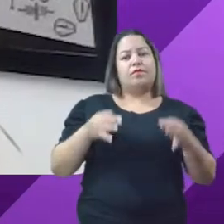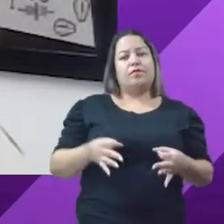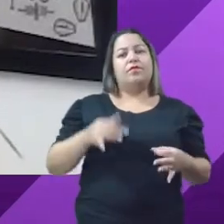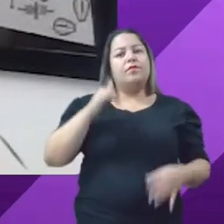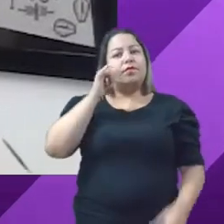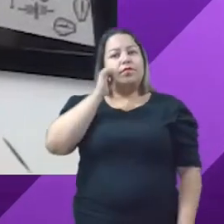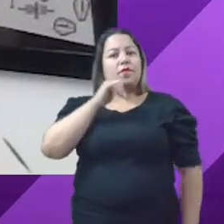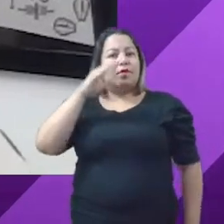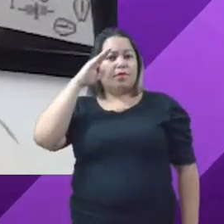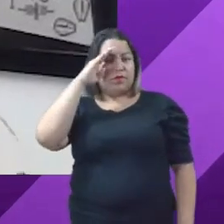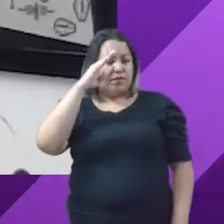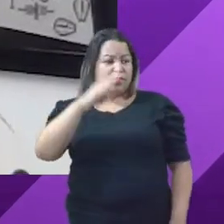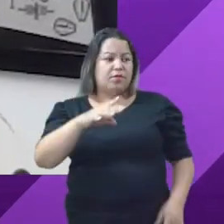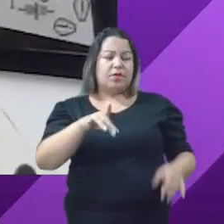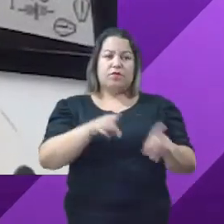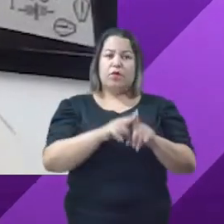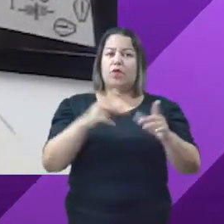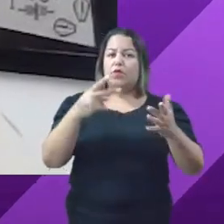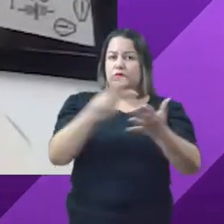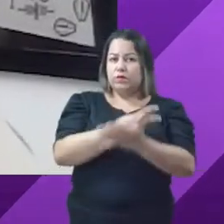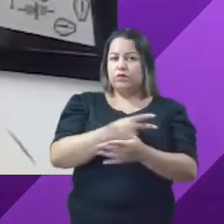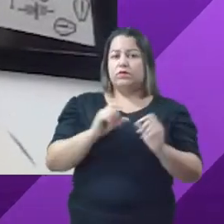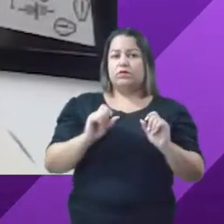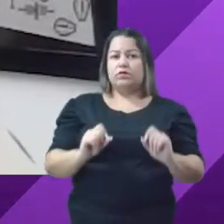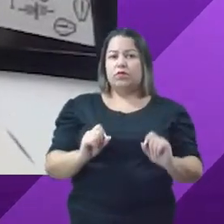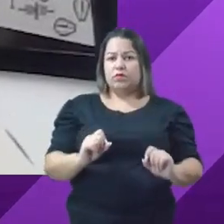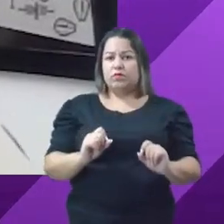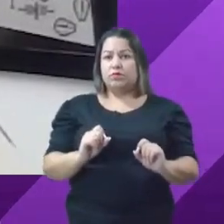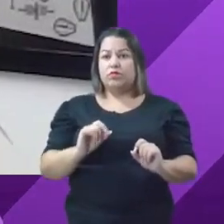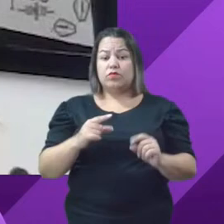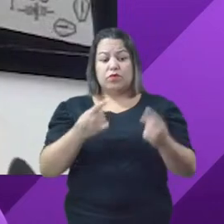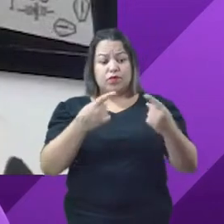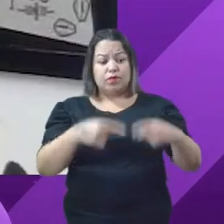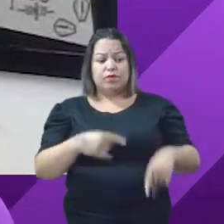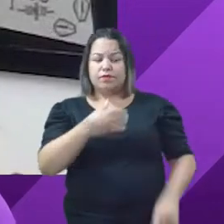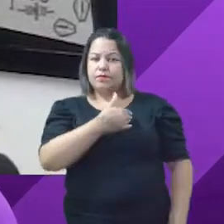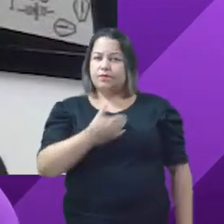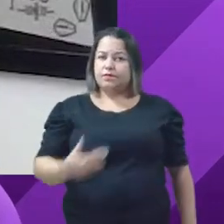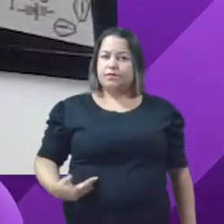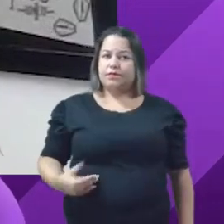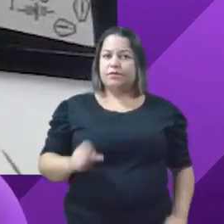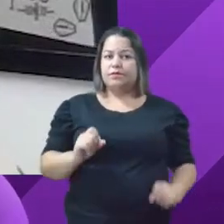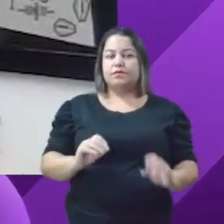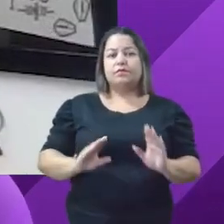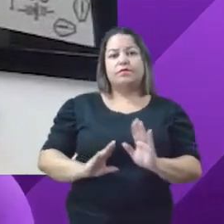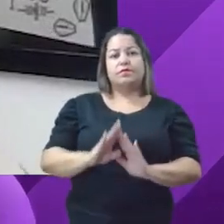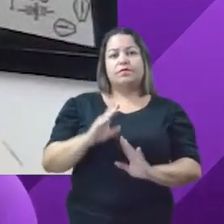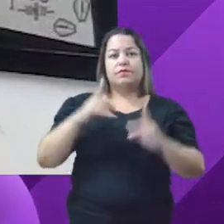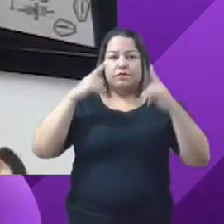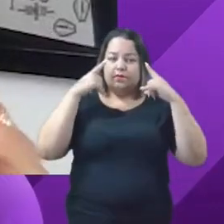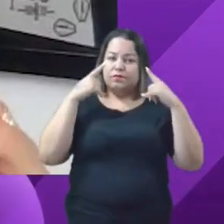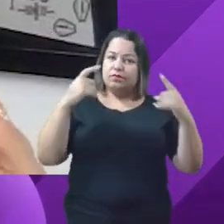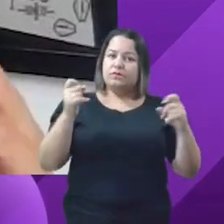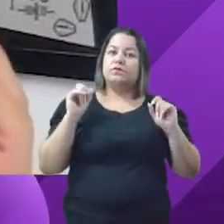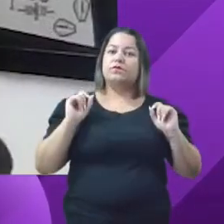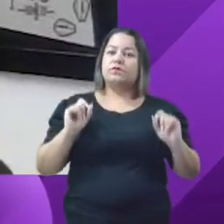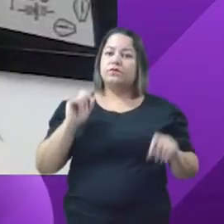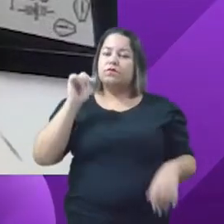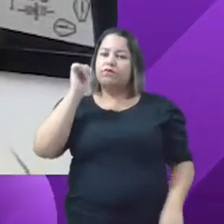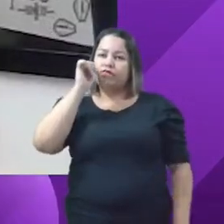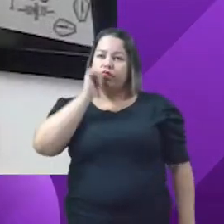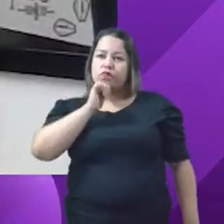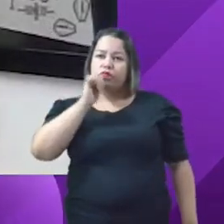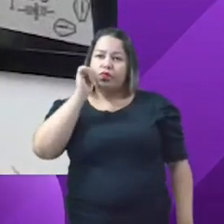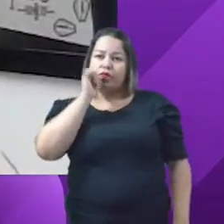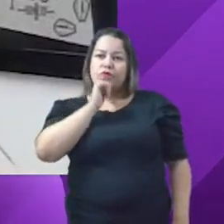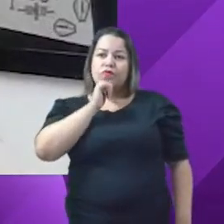serão as principais vítimas dessa desconstrução de políticas públicas. Tanto que o aumento da violência contra as mulheres, o